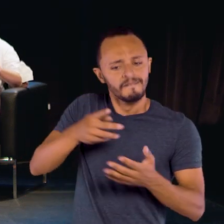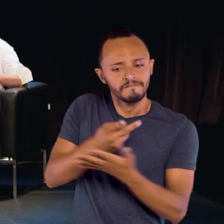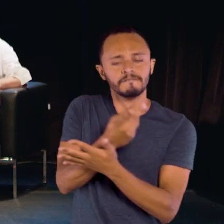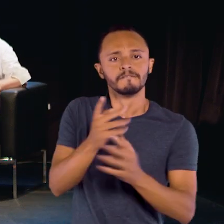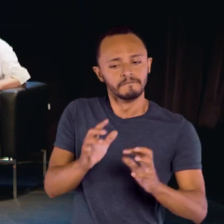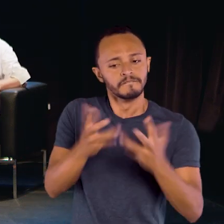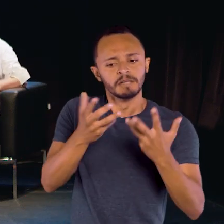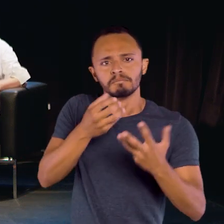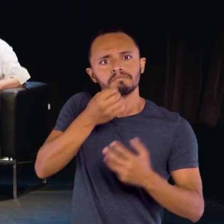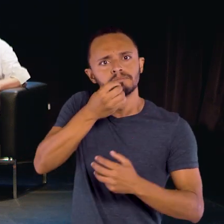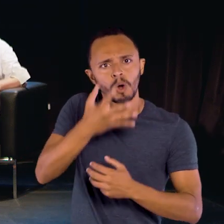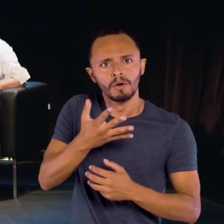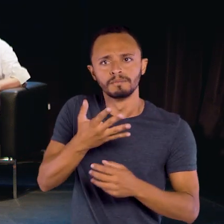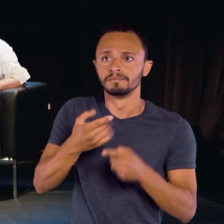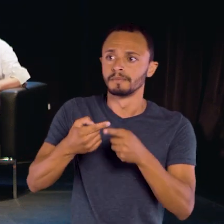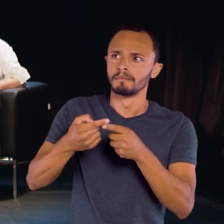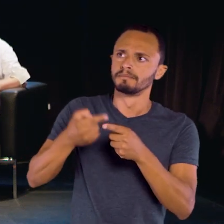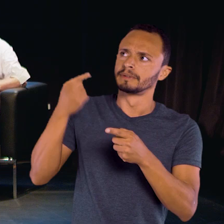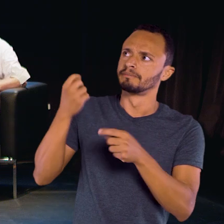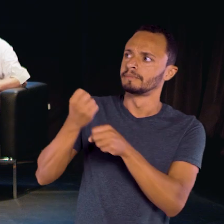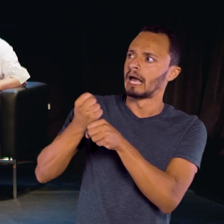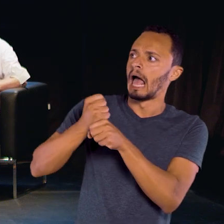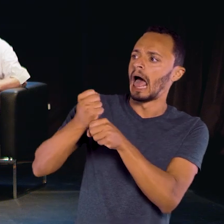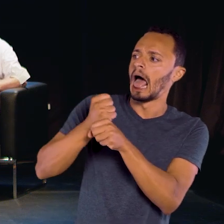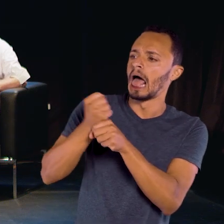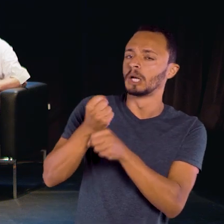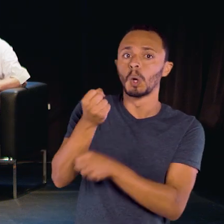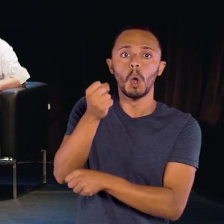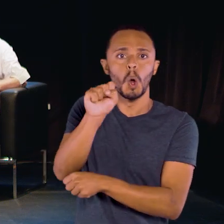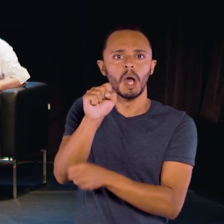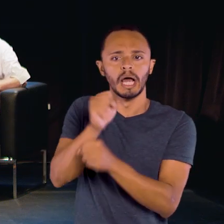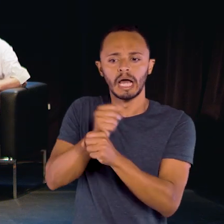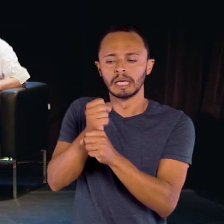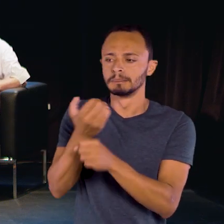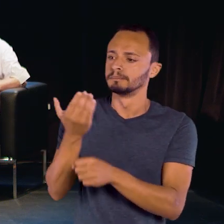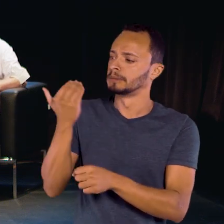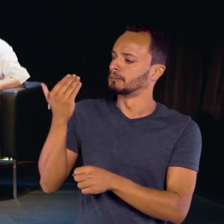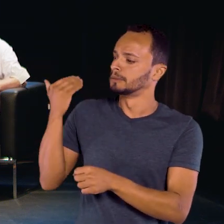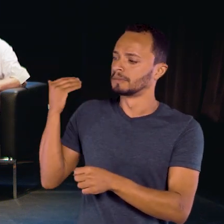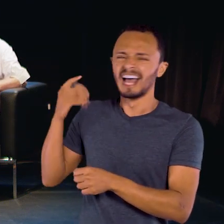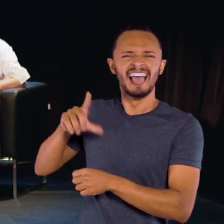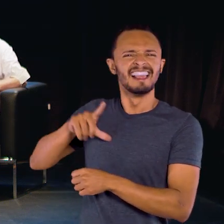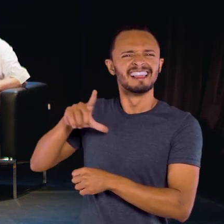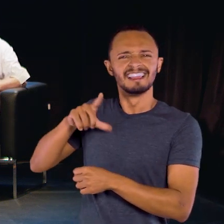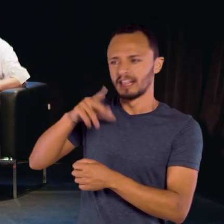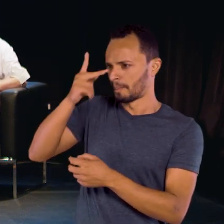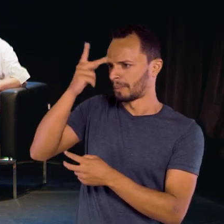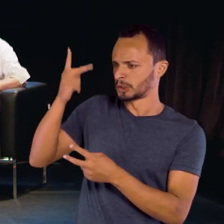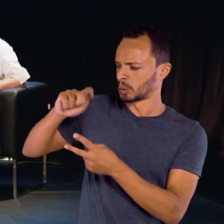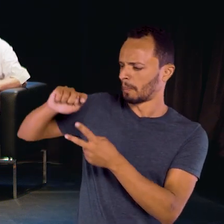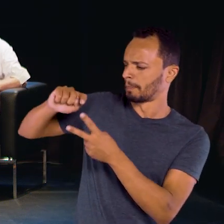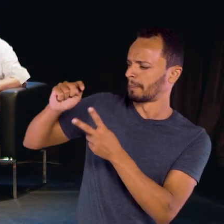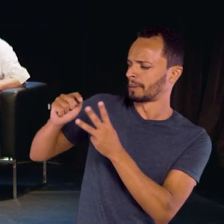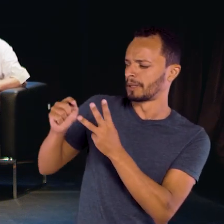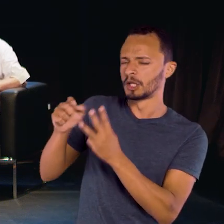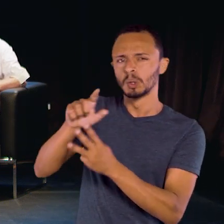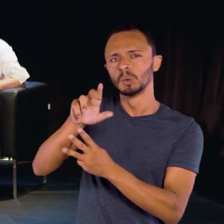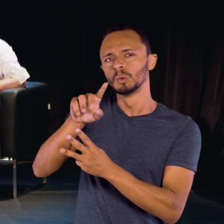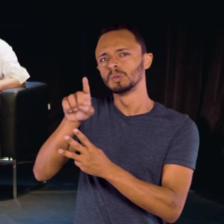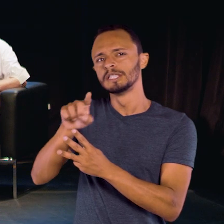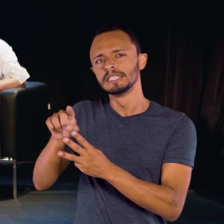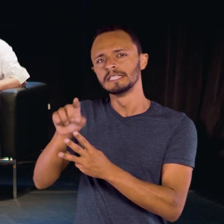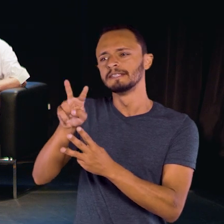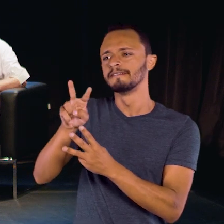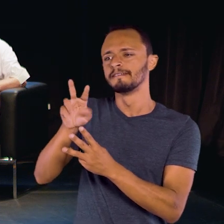há cerca de 8 anos atrás. Aqui tive com Décio Pinhatari, Milton Atum, Luiz Fernando Veríssimo,